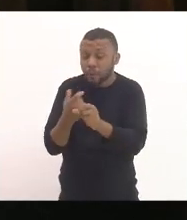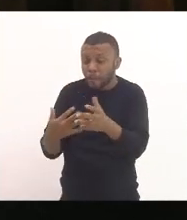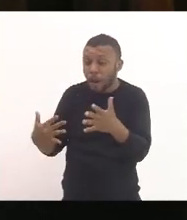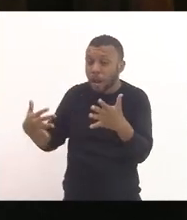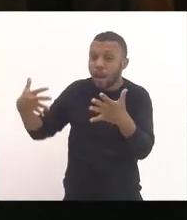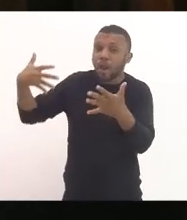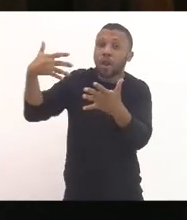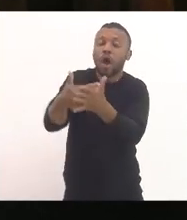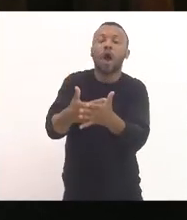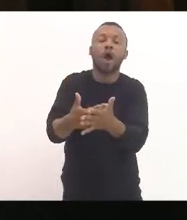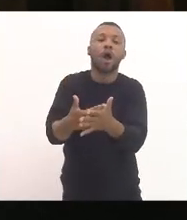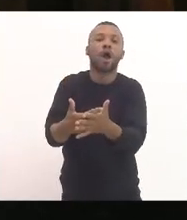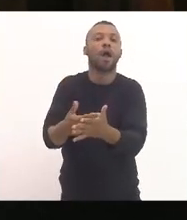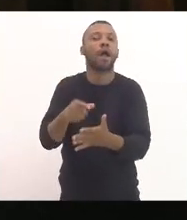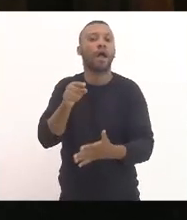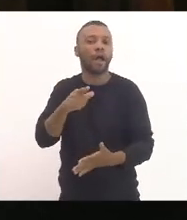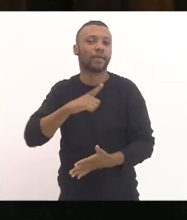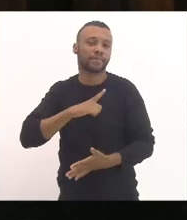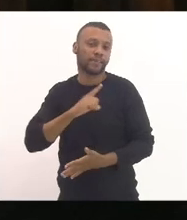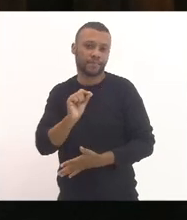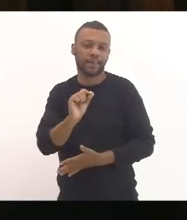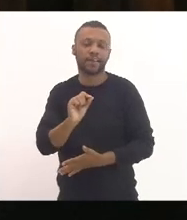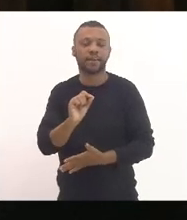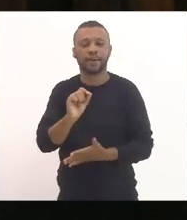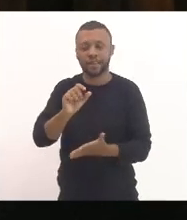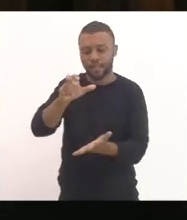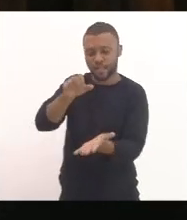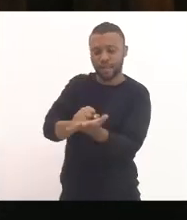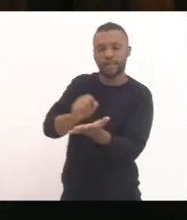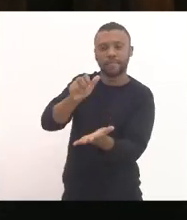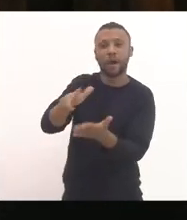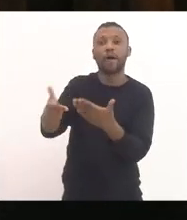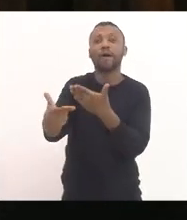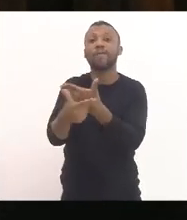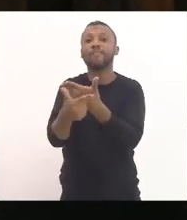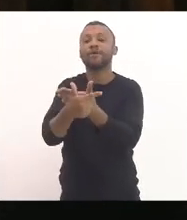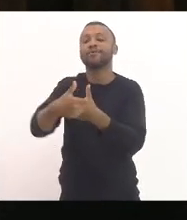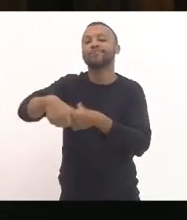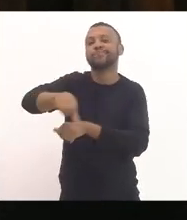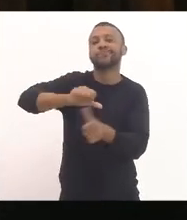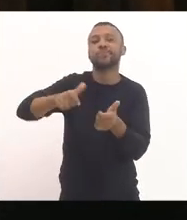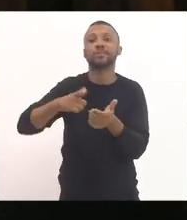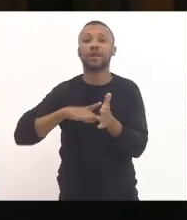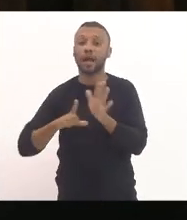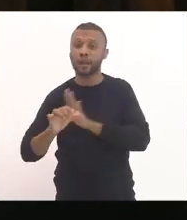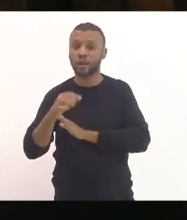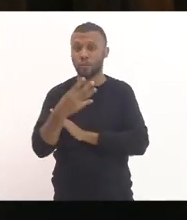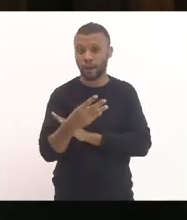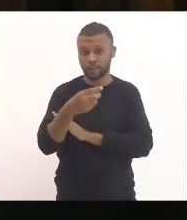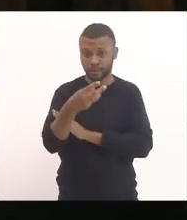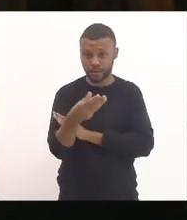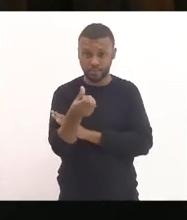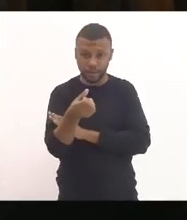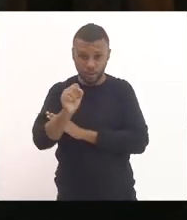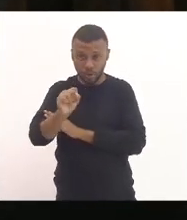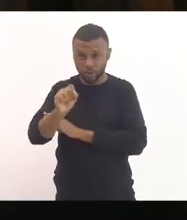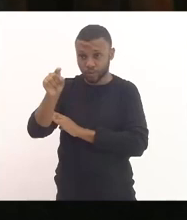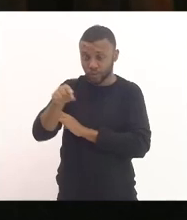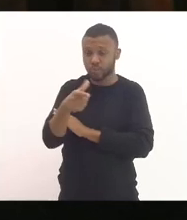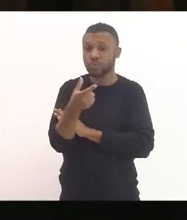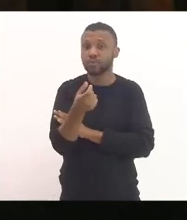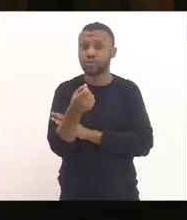ela deixou na verdade de vigorar o cargo e passou através da lei 4368 de